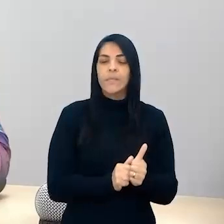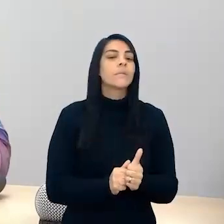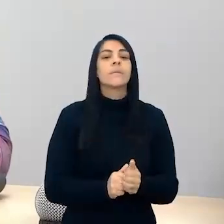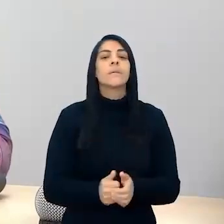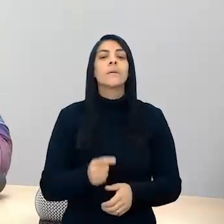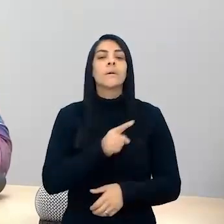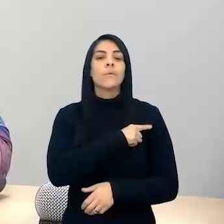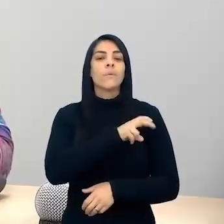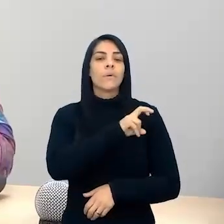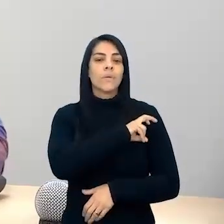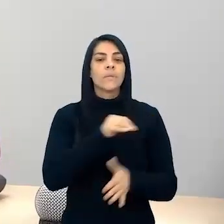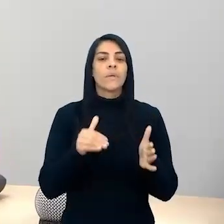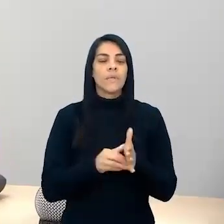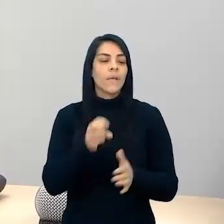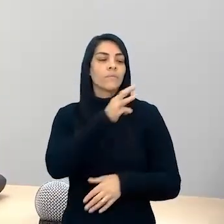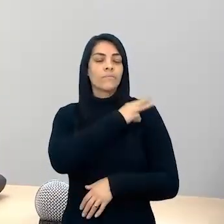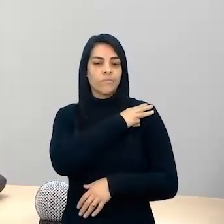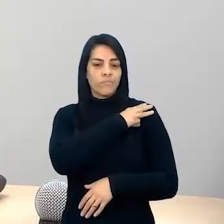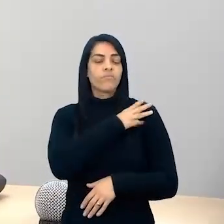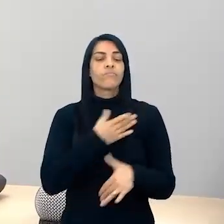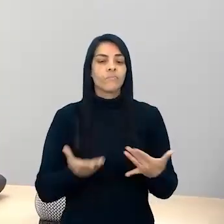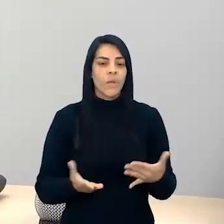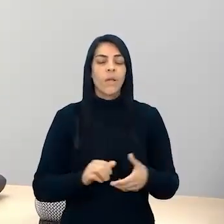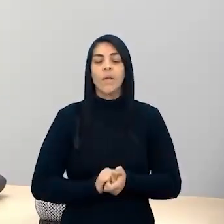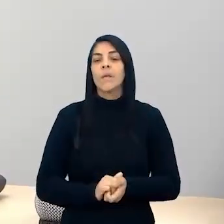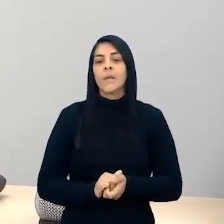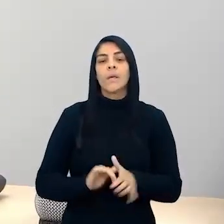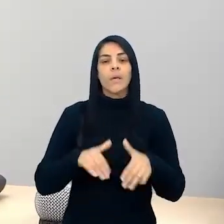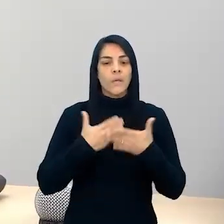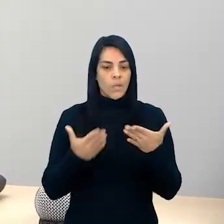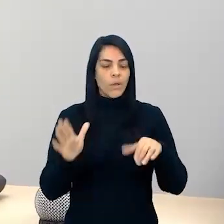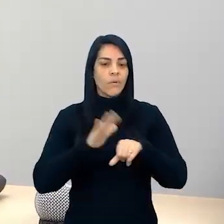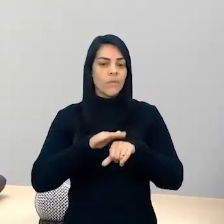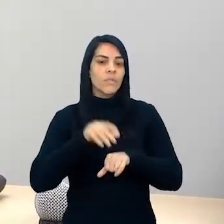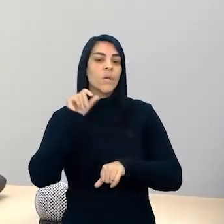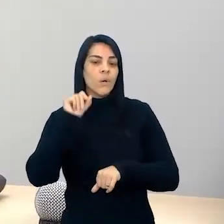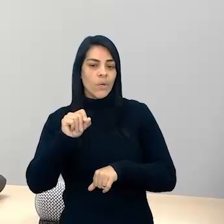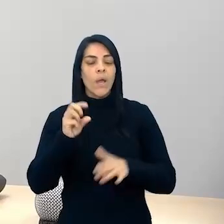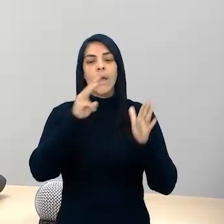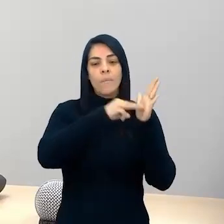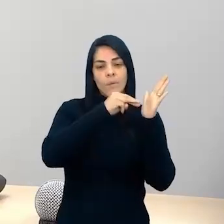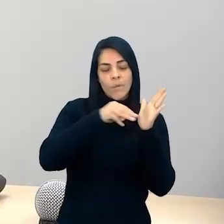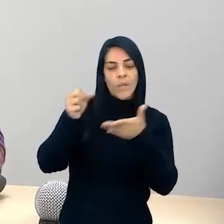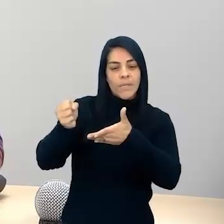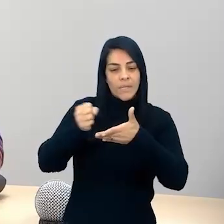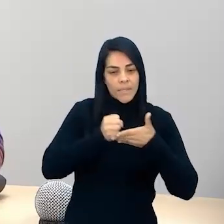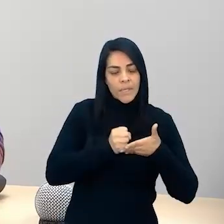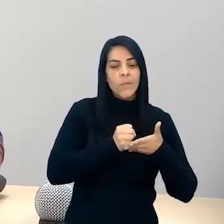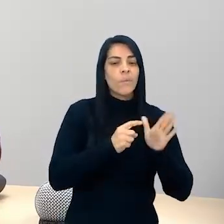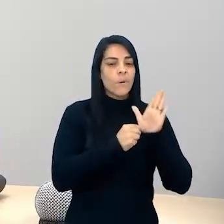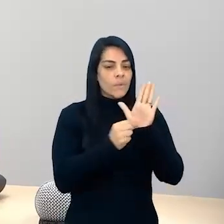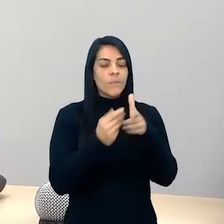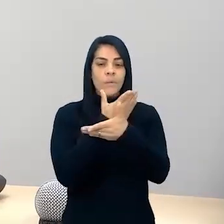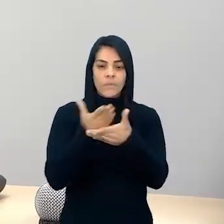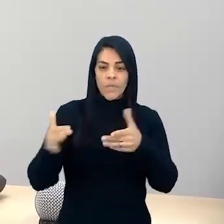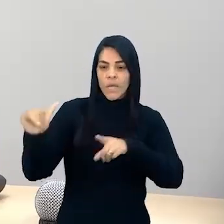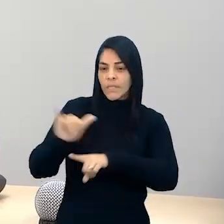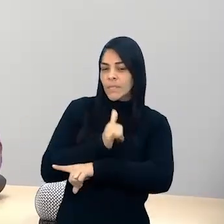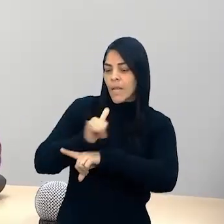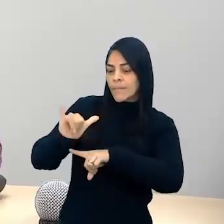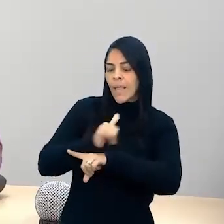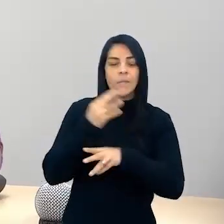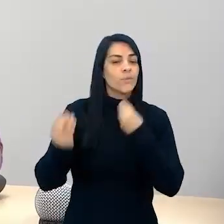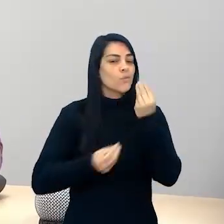finais e ensino médio. Então, nós vamos estar instrumentalizando, trazendo metodologias, estratégias de